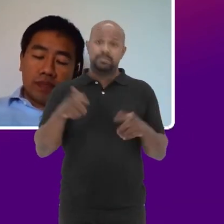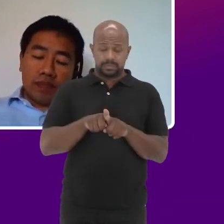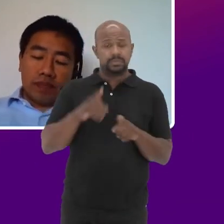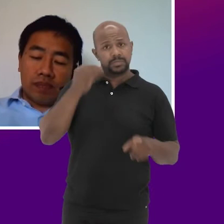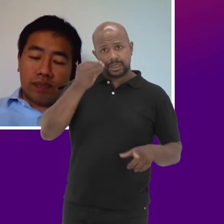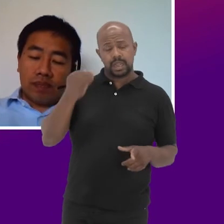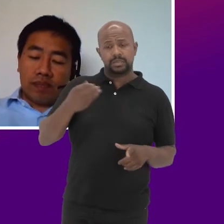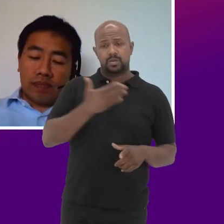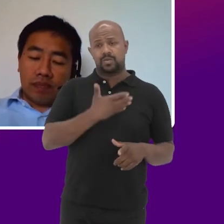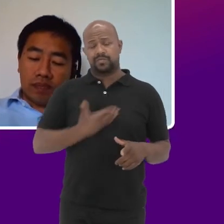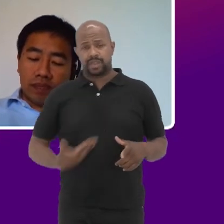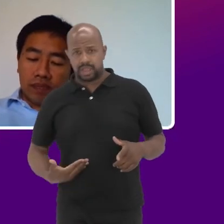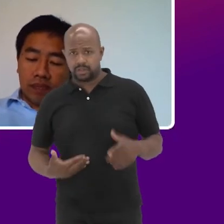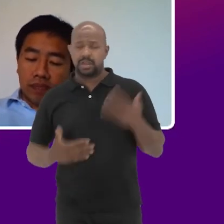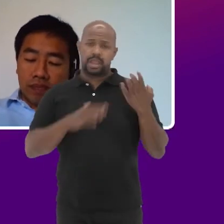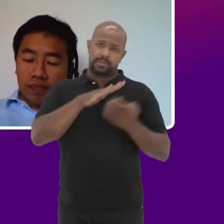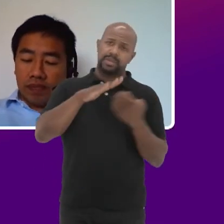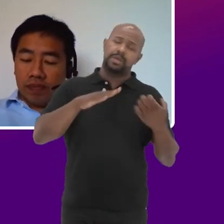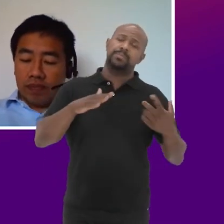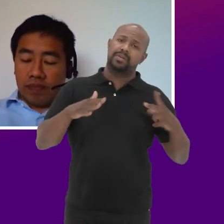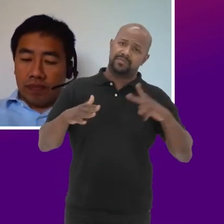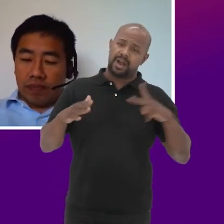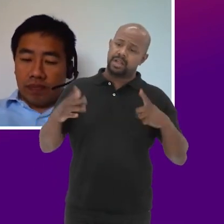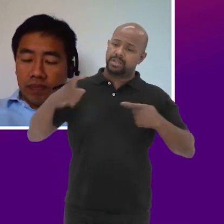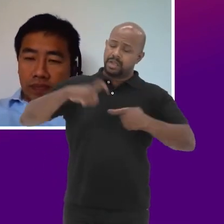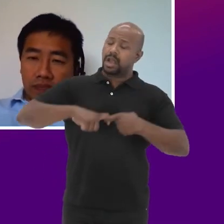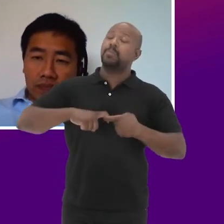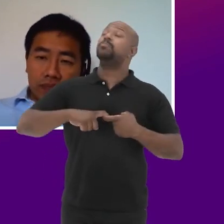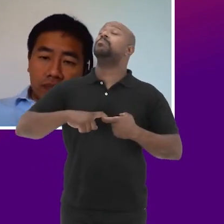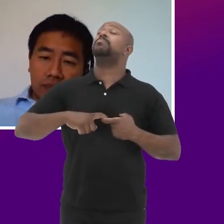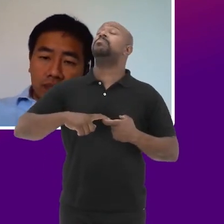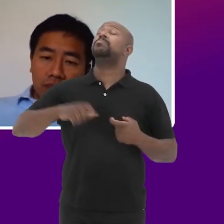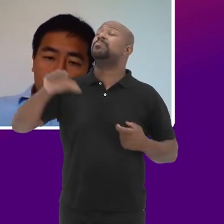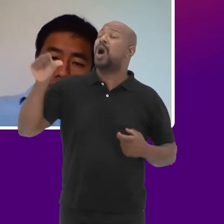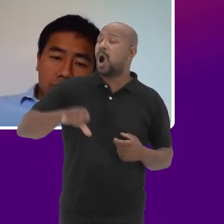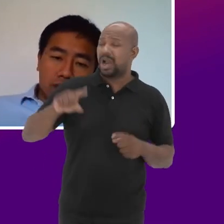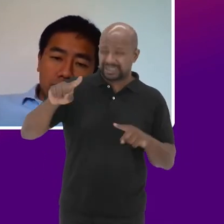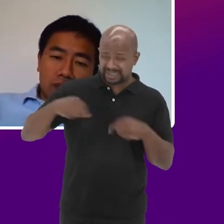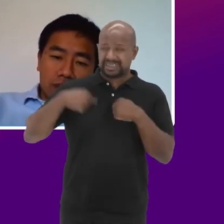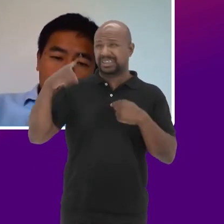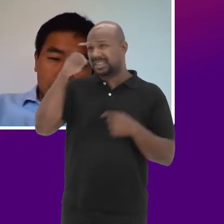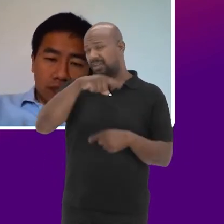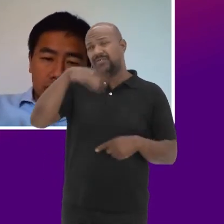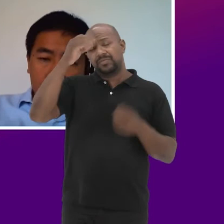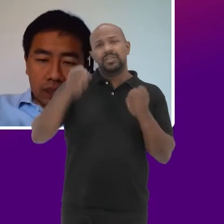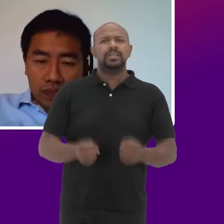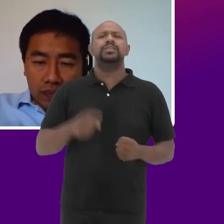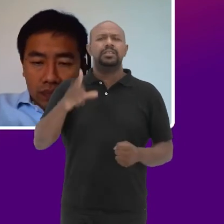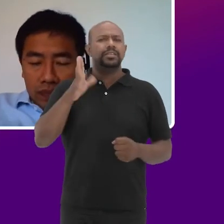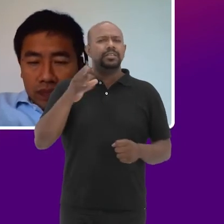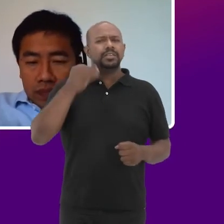parcerias público-privada, quais foram os maiores desafios. Você trouxesse mais essa experiência particular, onde vocês